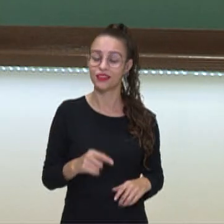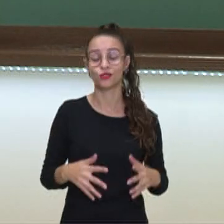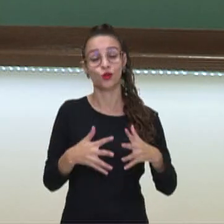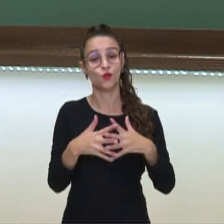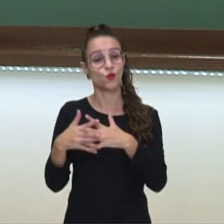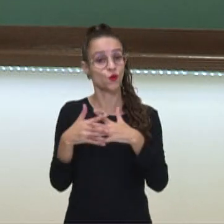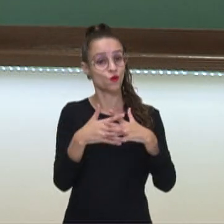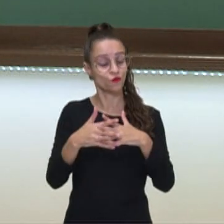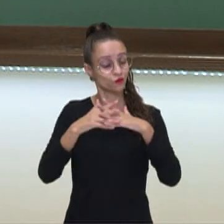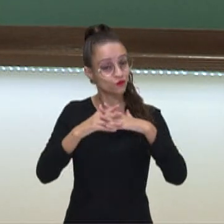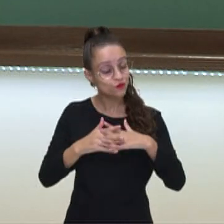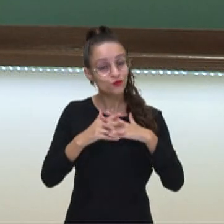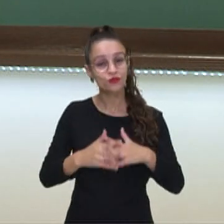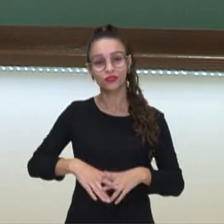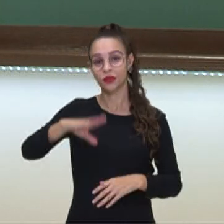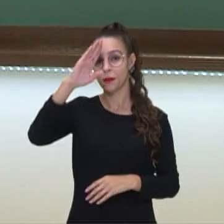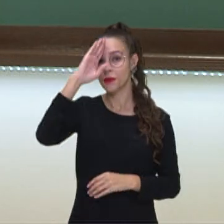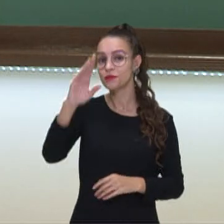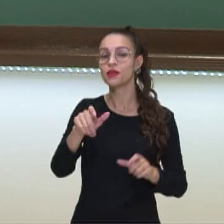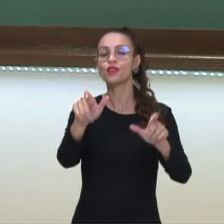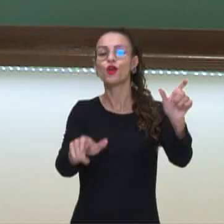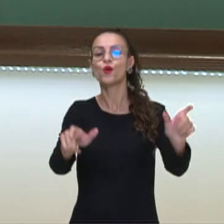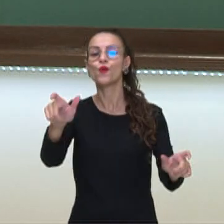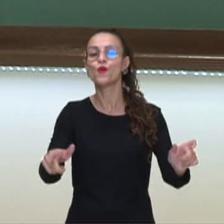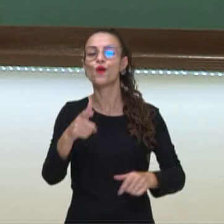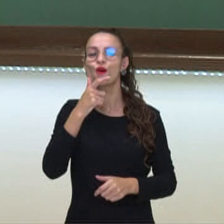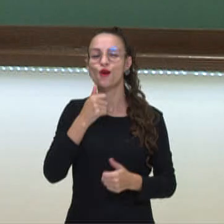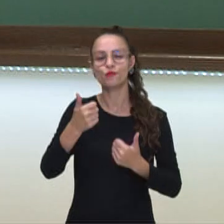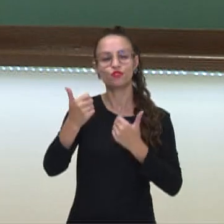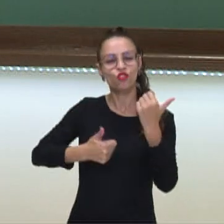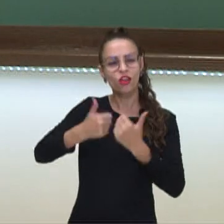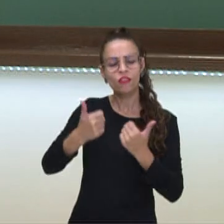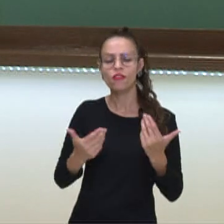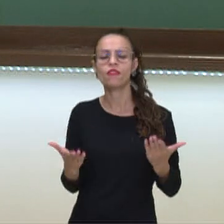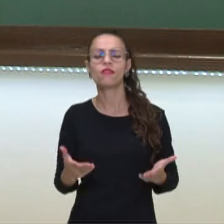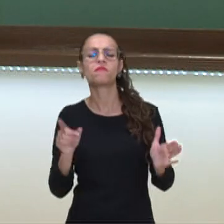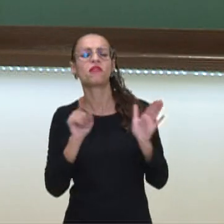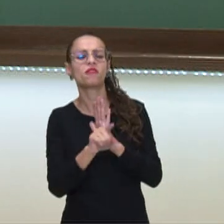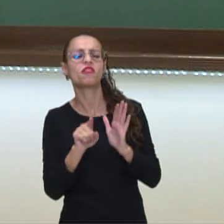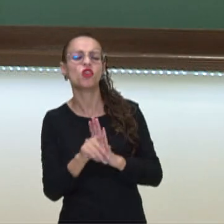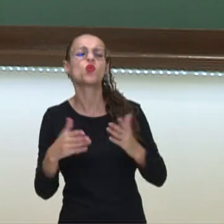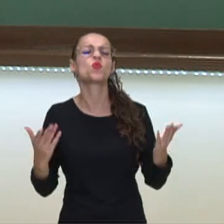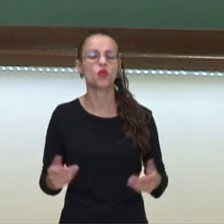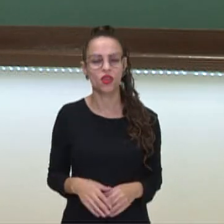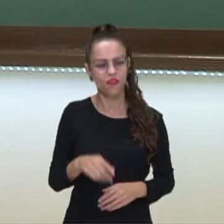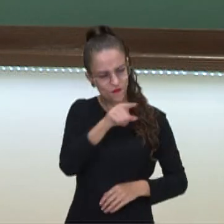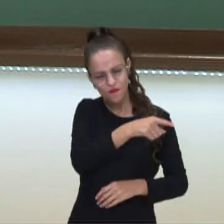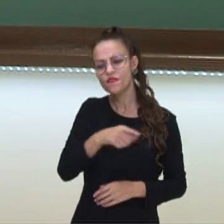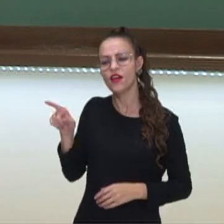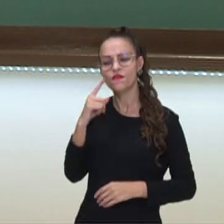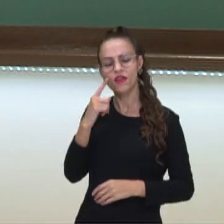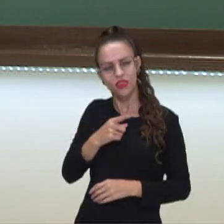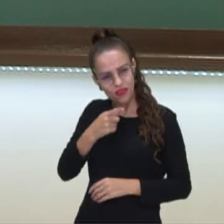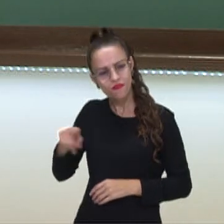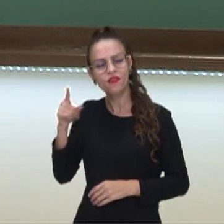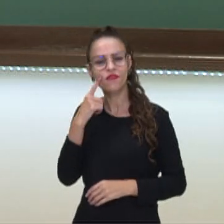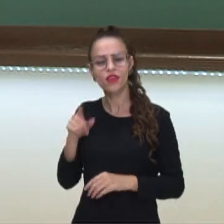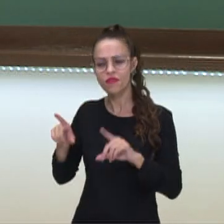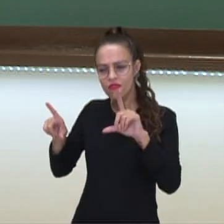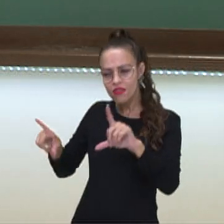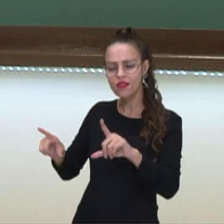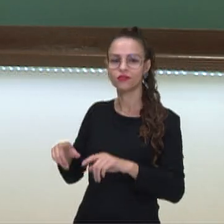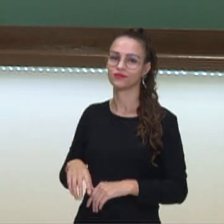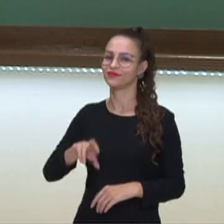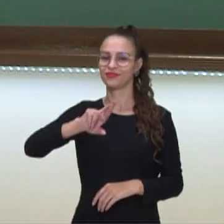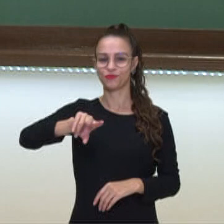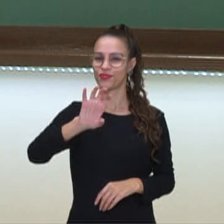confusão, principalmente dos jogadores. Os jogadores querem questionar, querem que toda hora o árbitro vá lá para verificar.